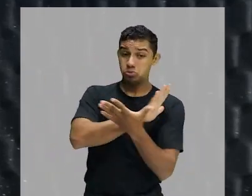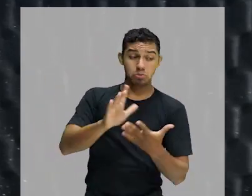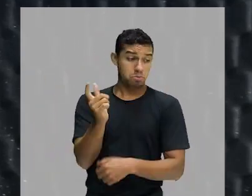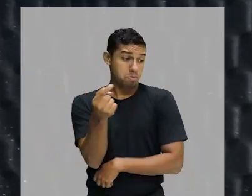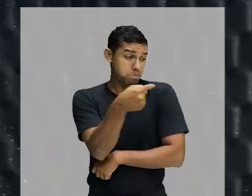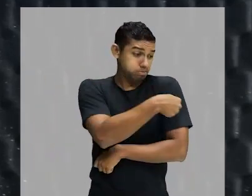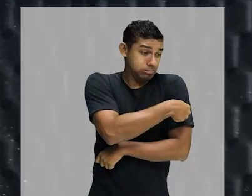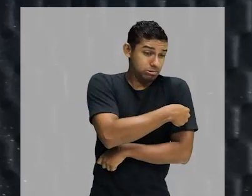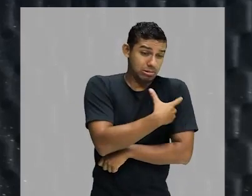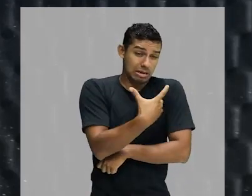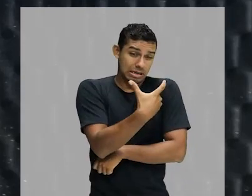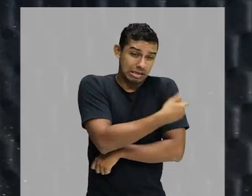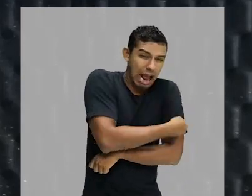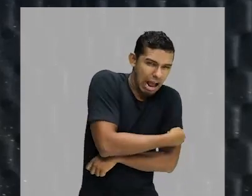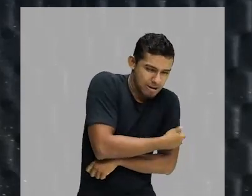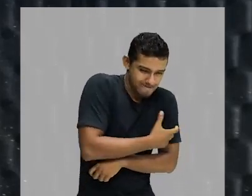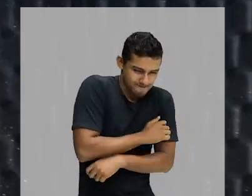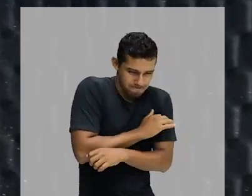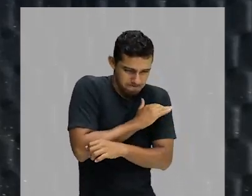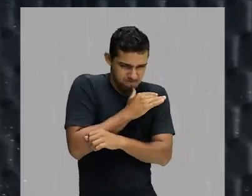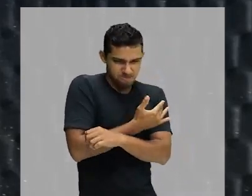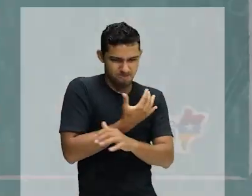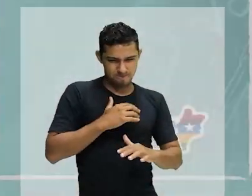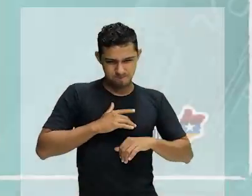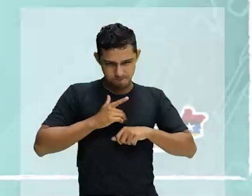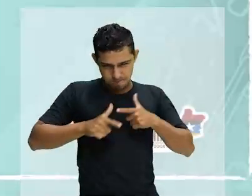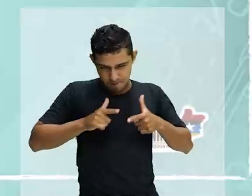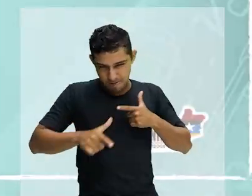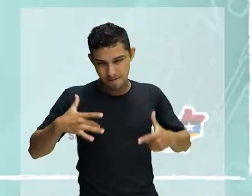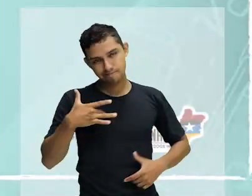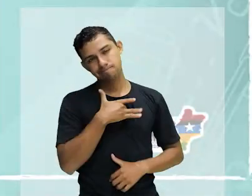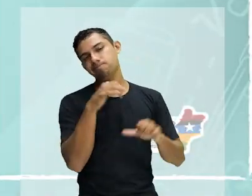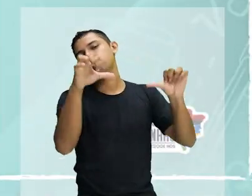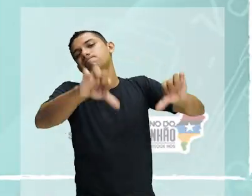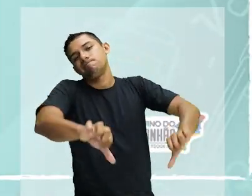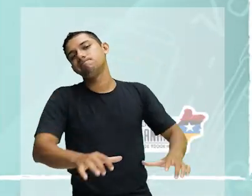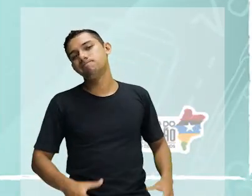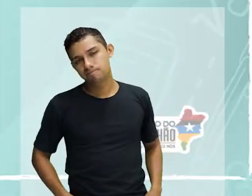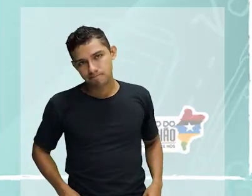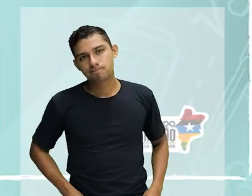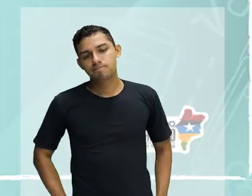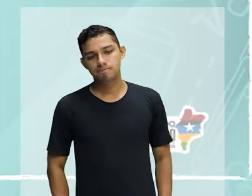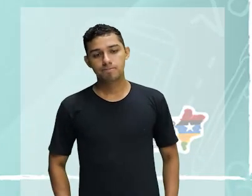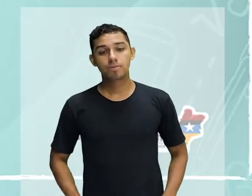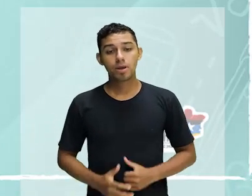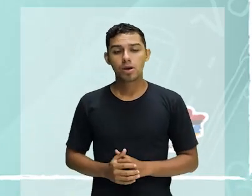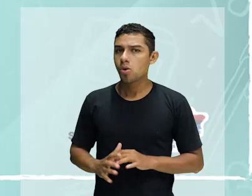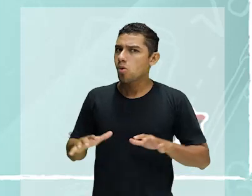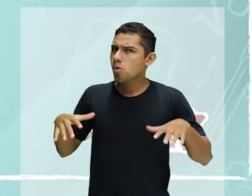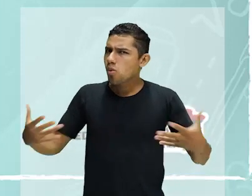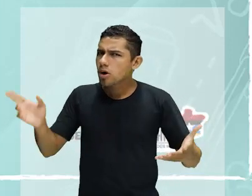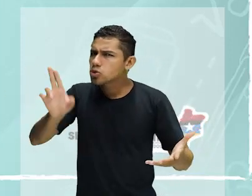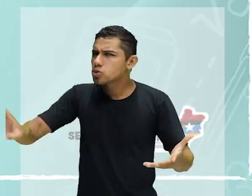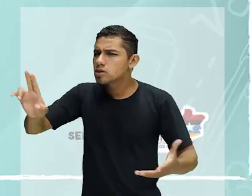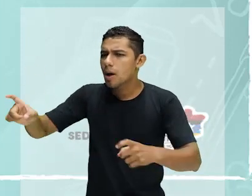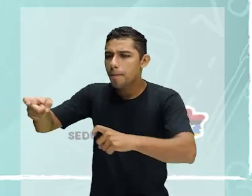de anabolizantes. Tá certo? Quando é realizado o exame antidoping? O exame antidoping é